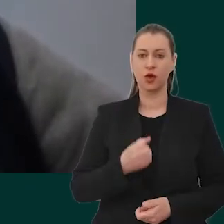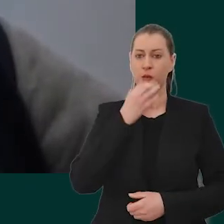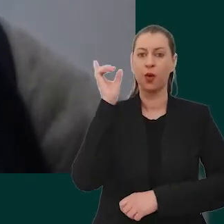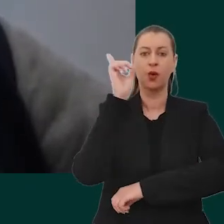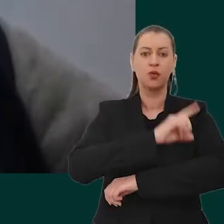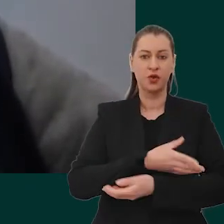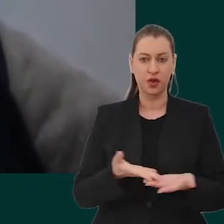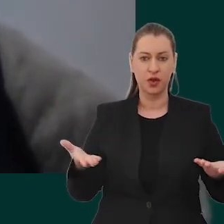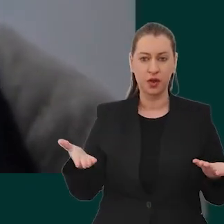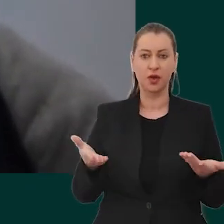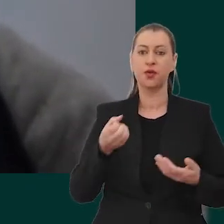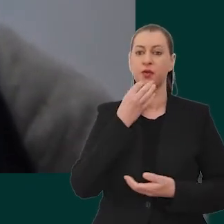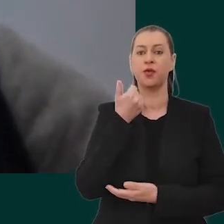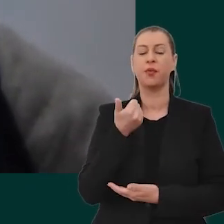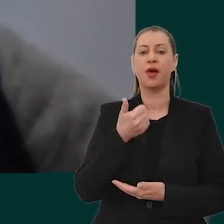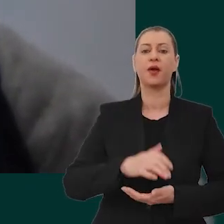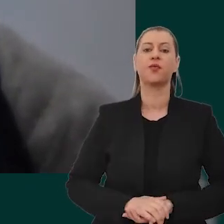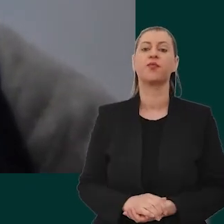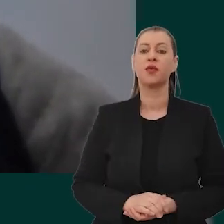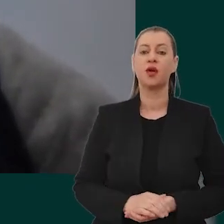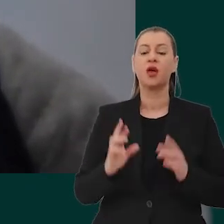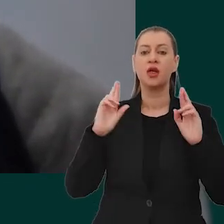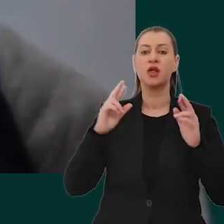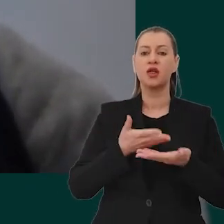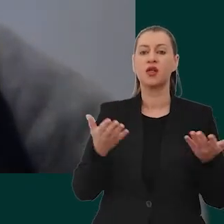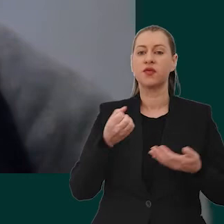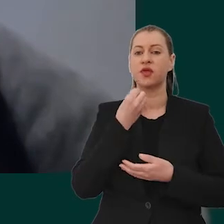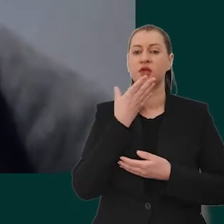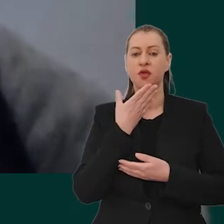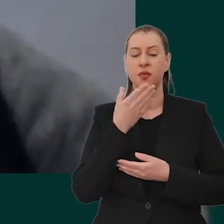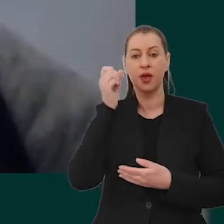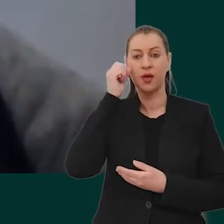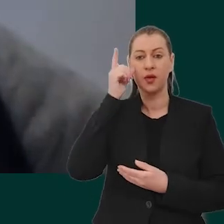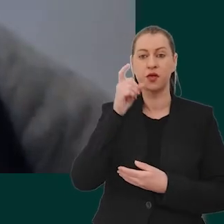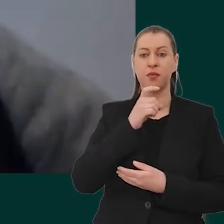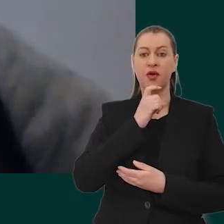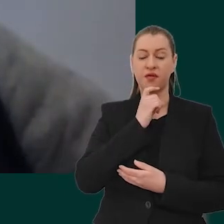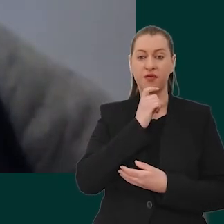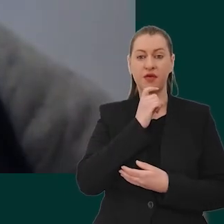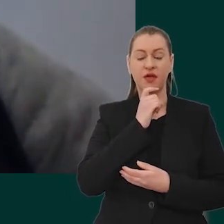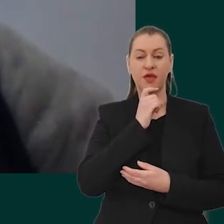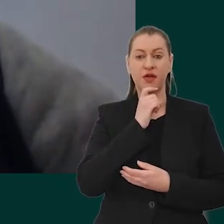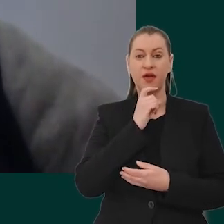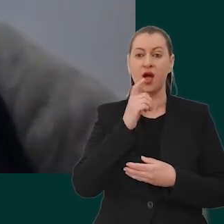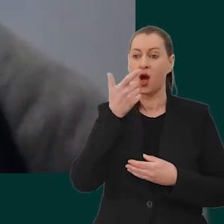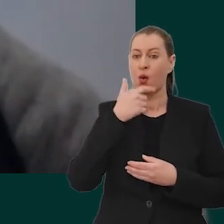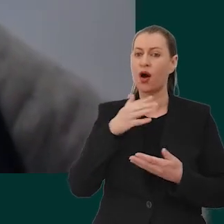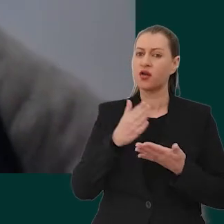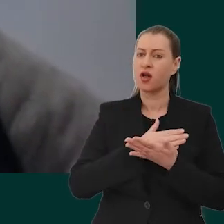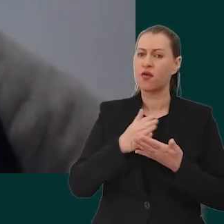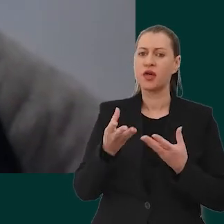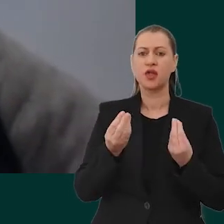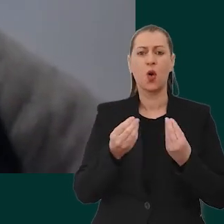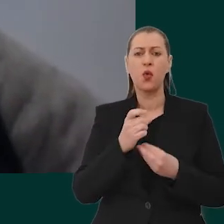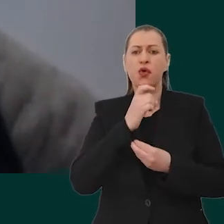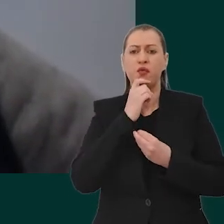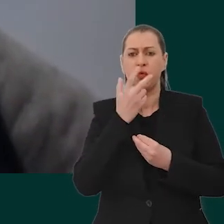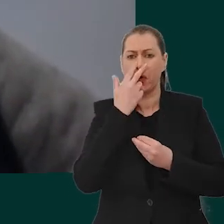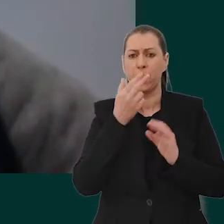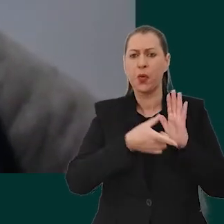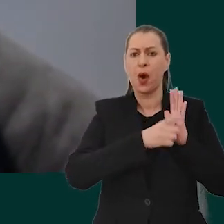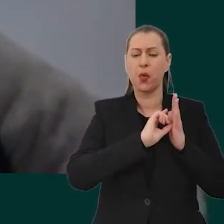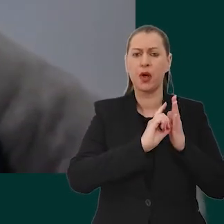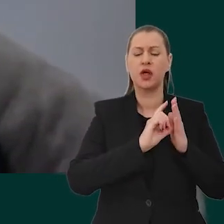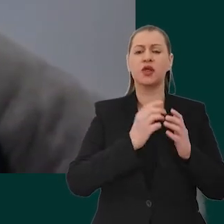Bom dia a todos, tudo bem, pessoal? Espero que todos estejam bem nessa manhã fria, né? Mas eu acho que talvez não esteja tão frio que nem